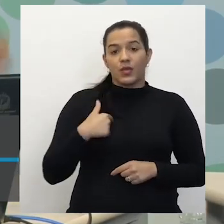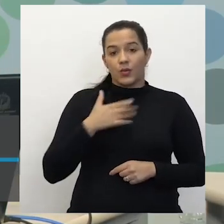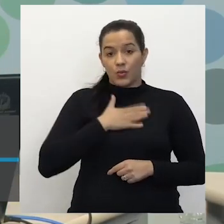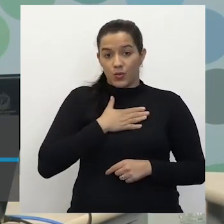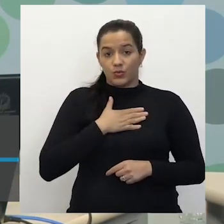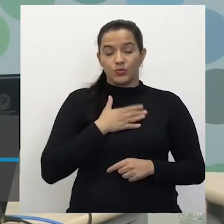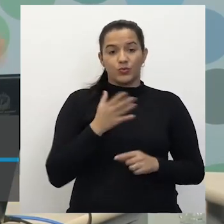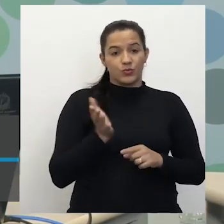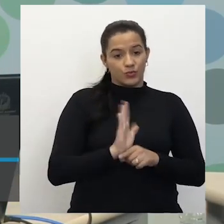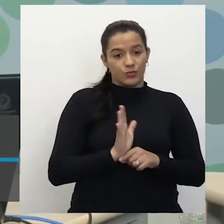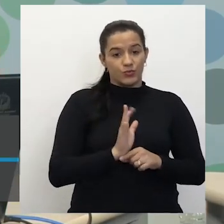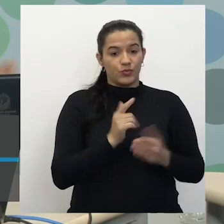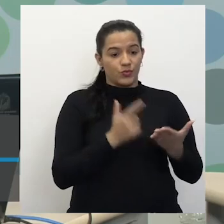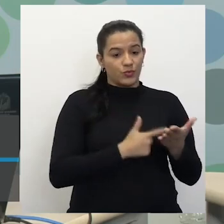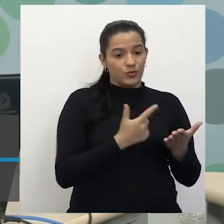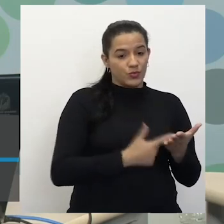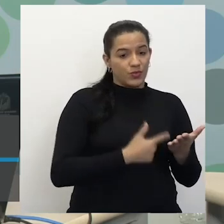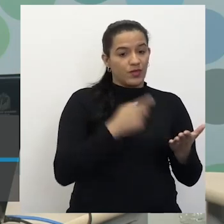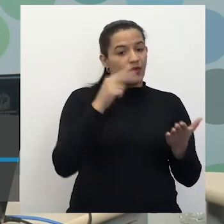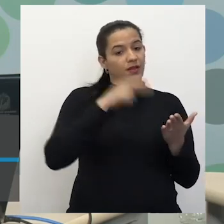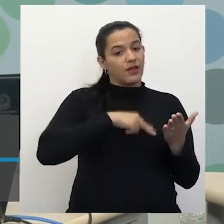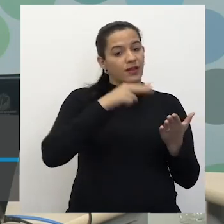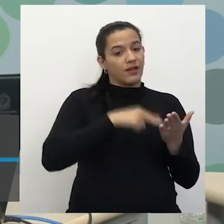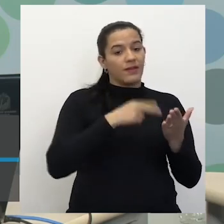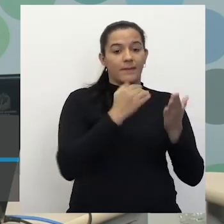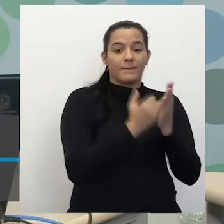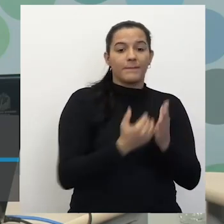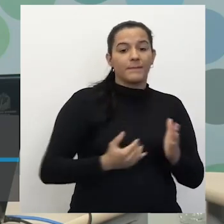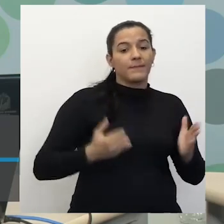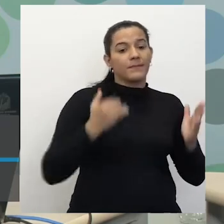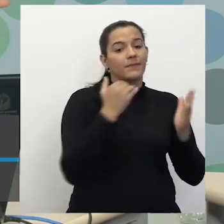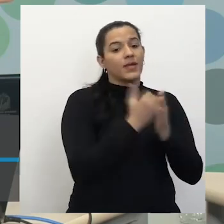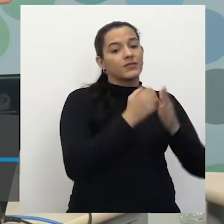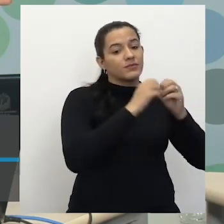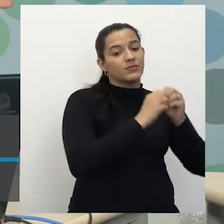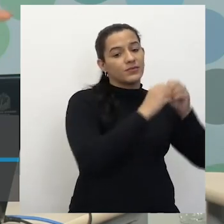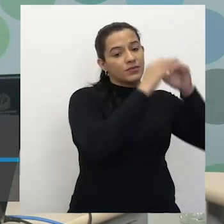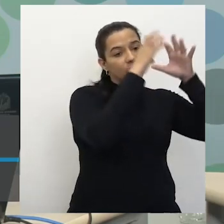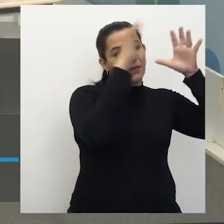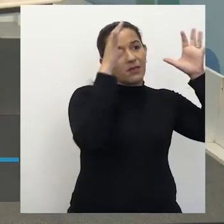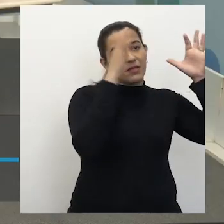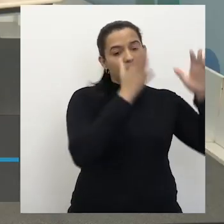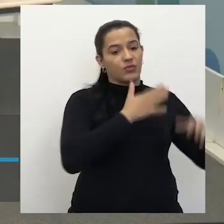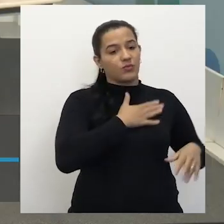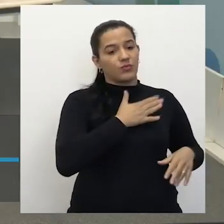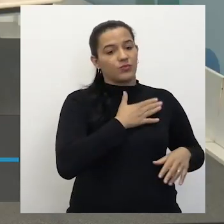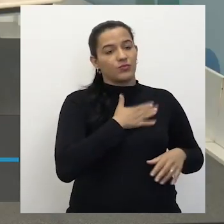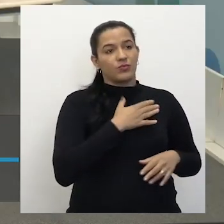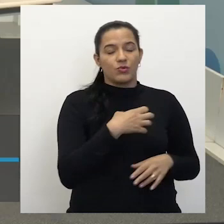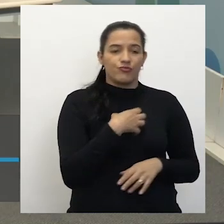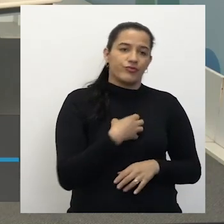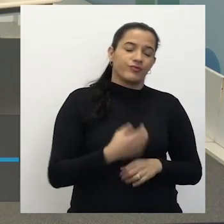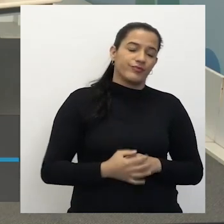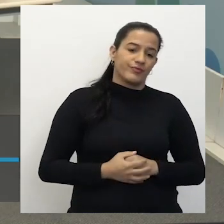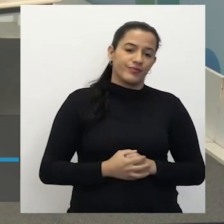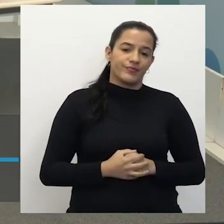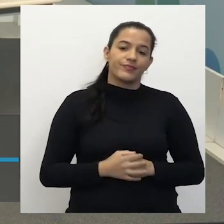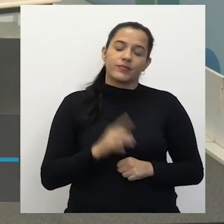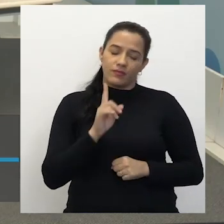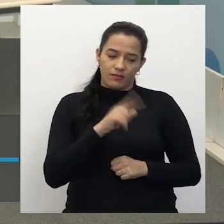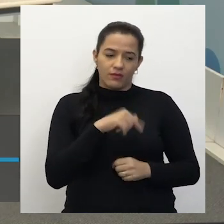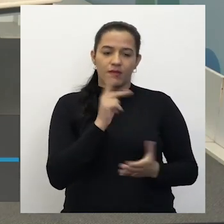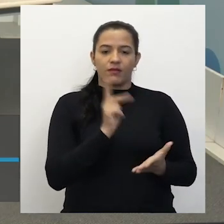dois, mas prefiro ler o livro porque assim eu posso imaginar do meu jeito, não é por isso? Isso, verdade. Porque o que é o